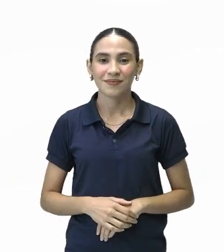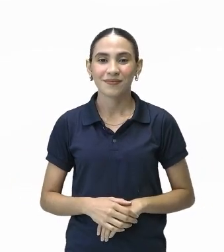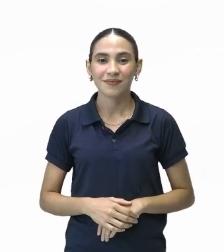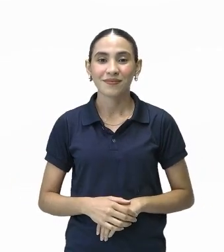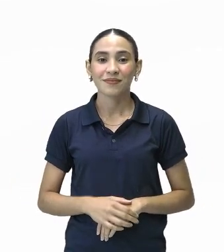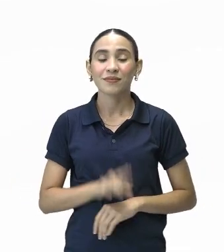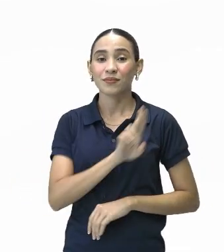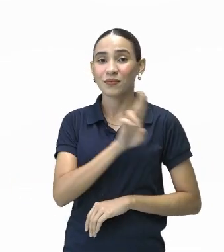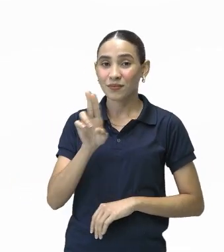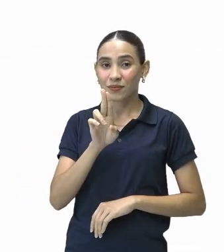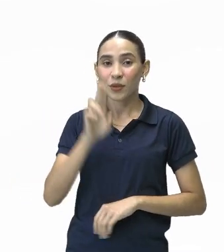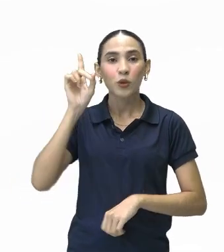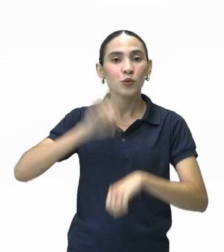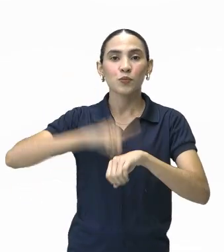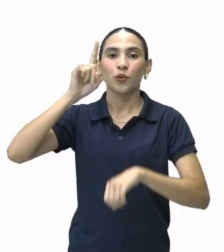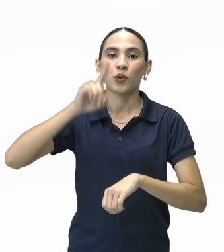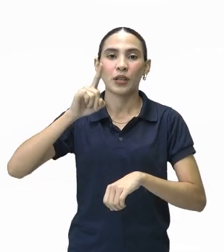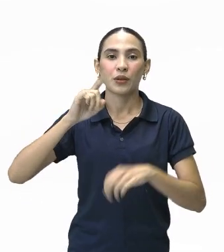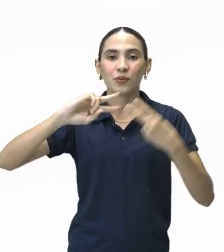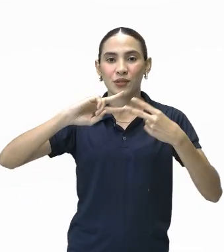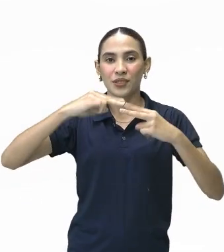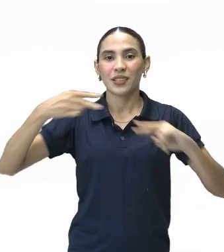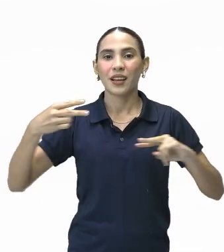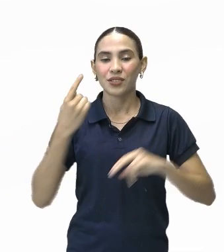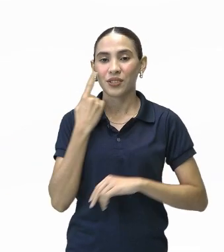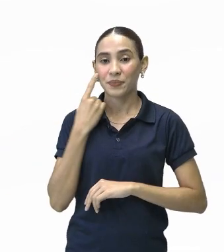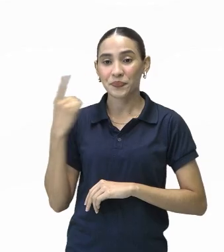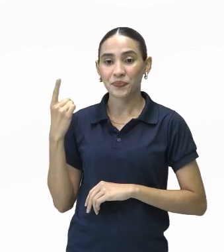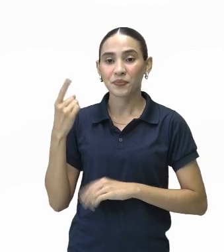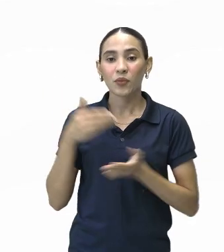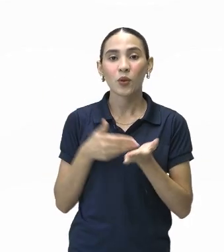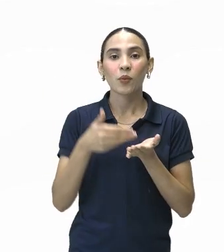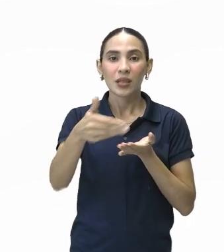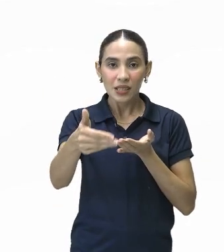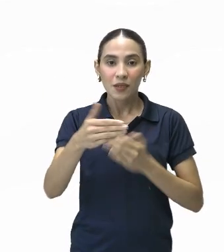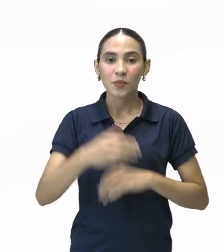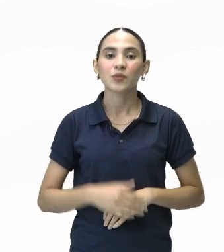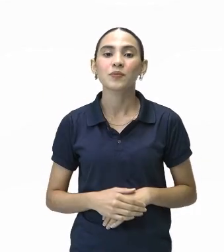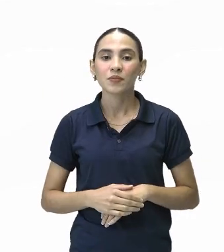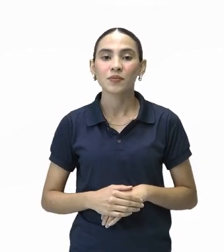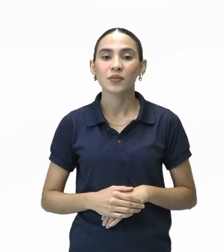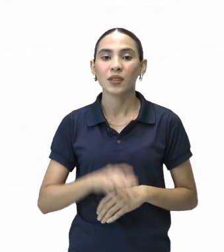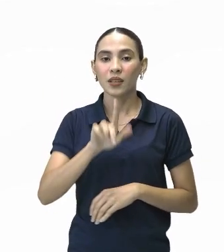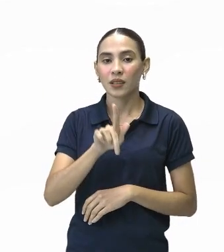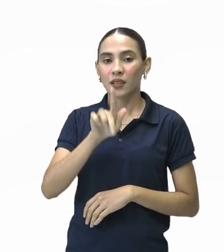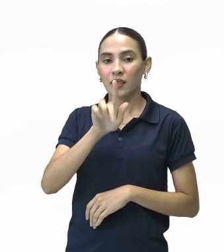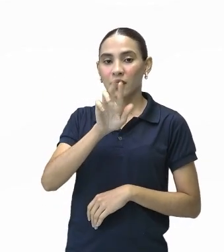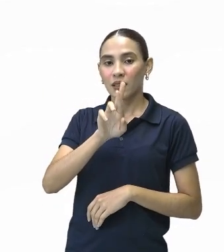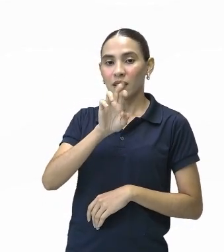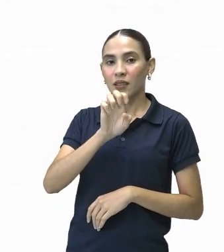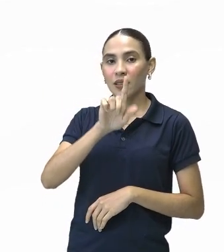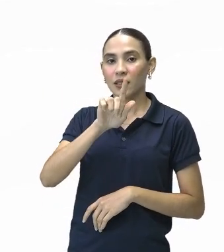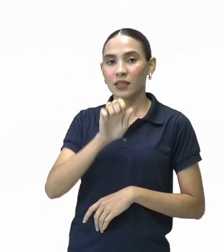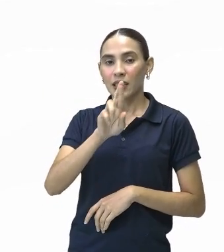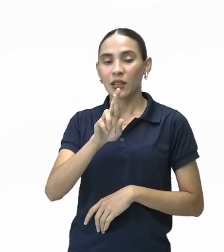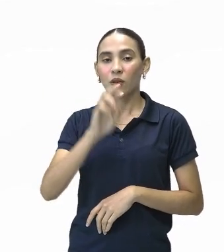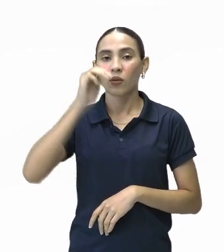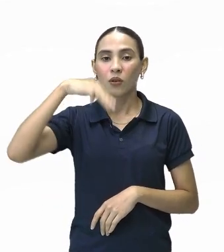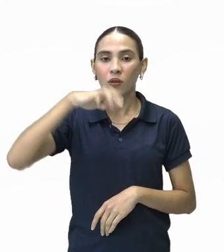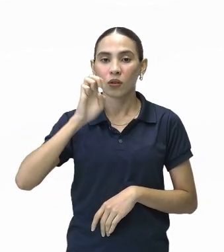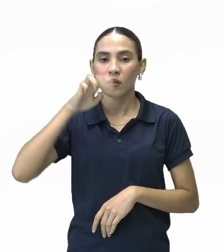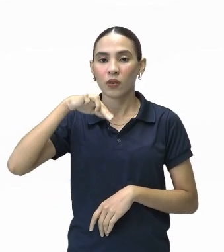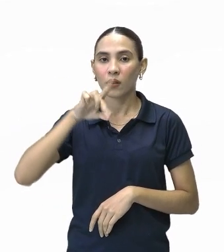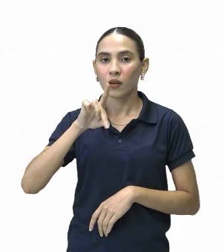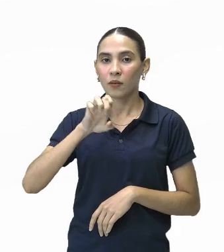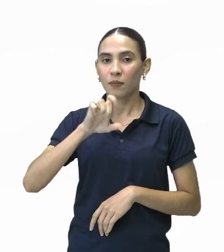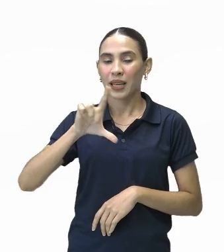Eles são chamados de os pioneiros da genética. Inicialmente, nós temos aí o Gregor Mendel, né? Nós temos aí